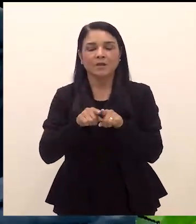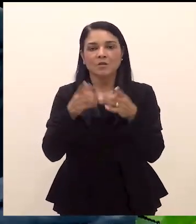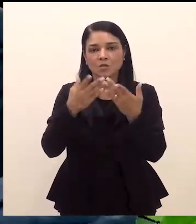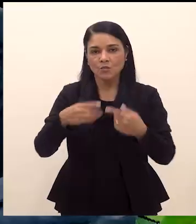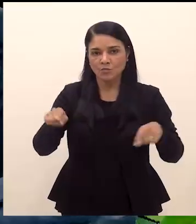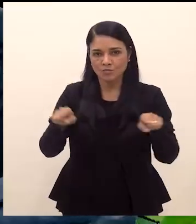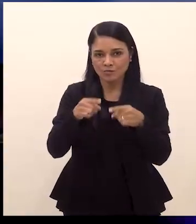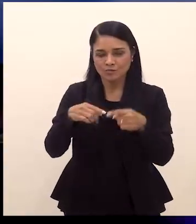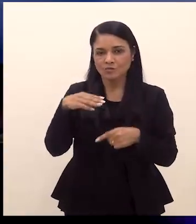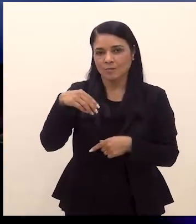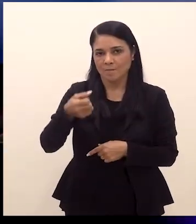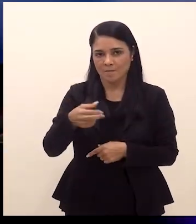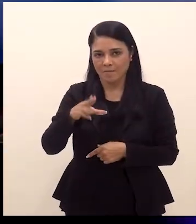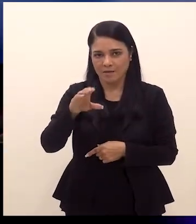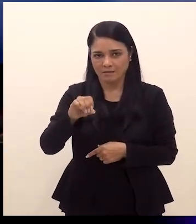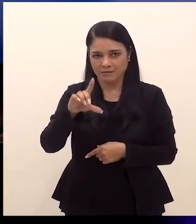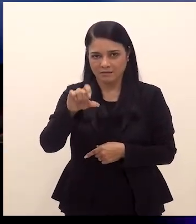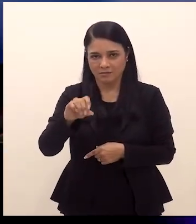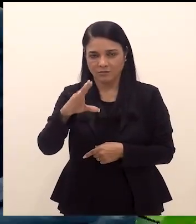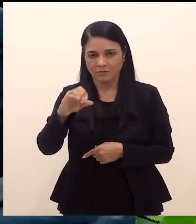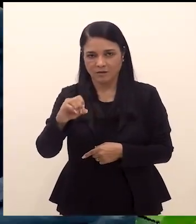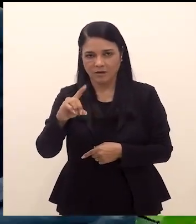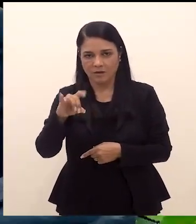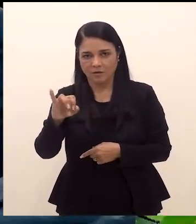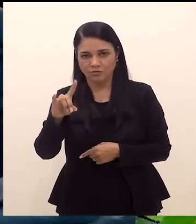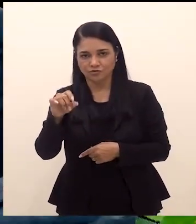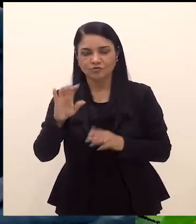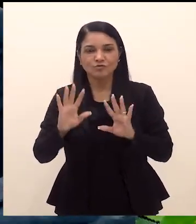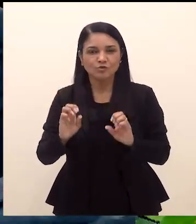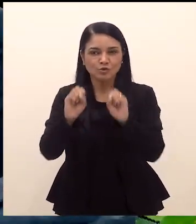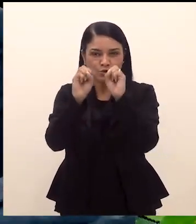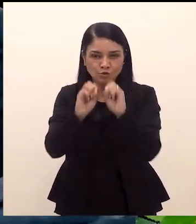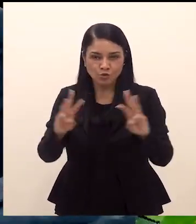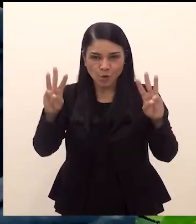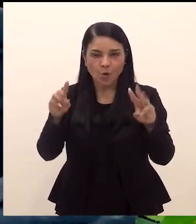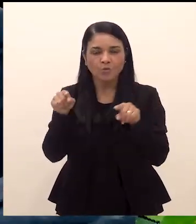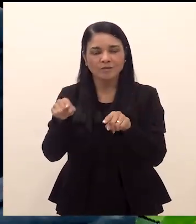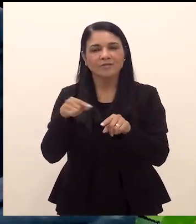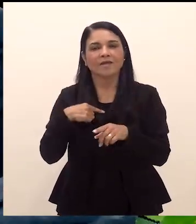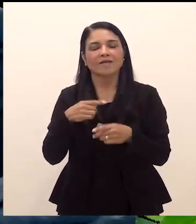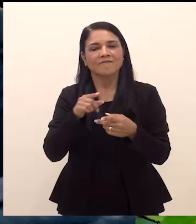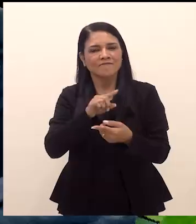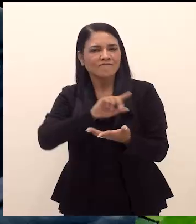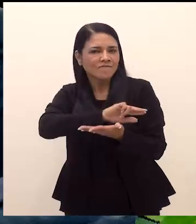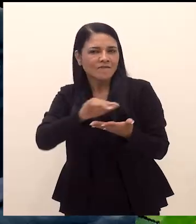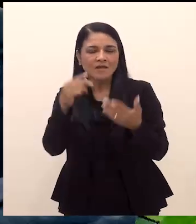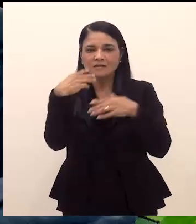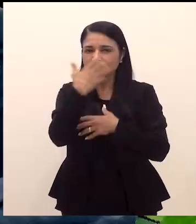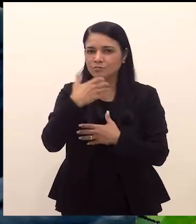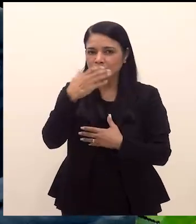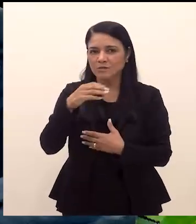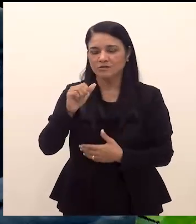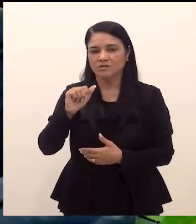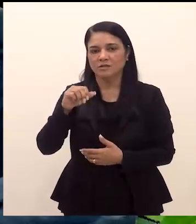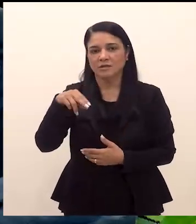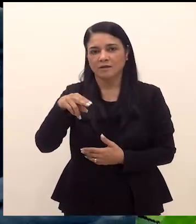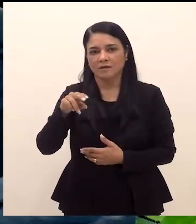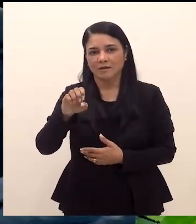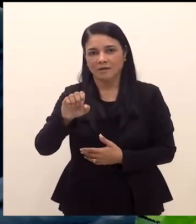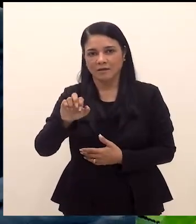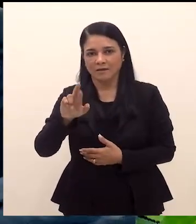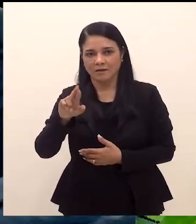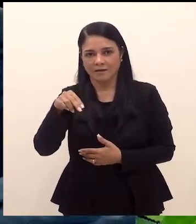músico e compositor Marcelo Caldi fala de seu show Inventos, que revisita obra de Ernesto Nazaré e ainda